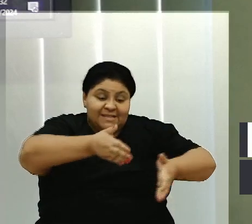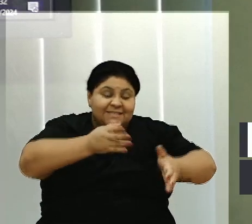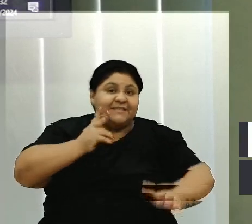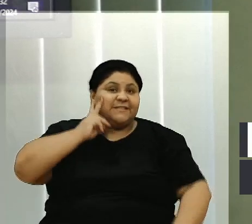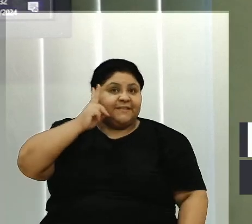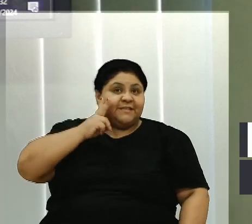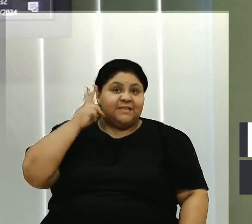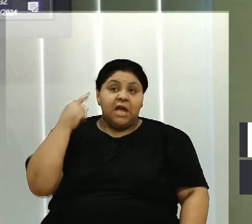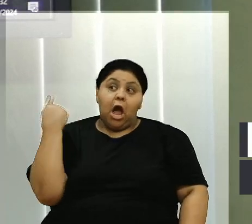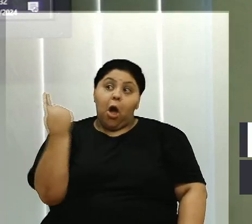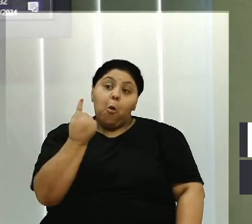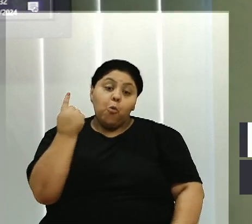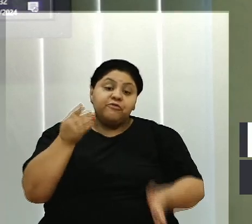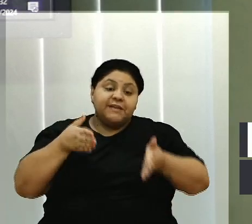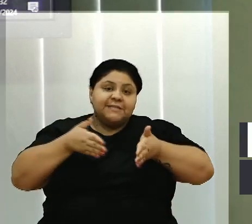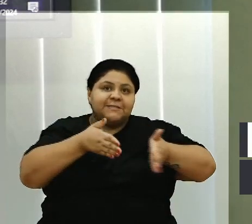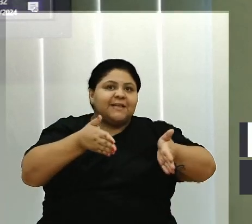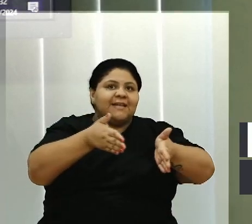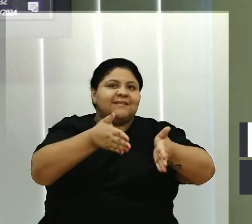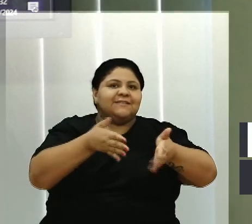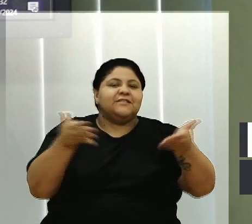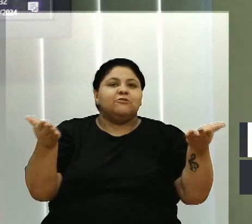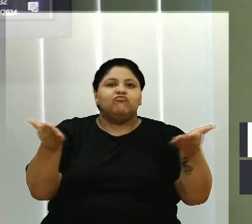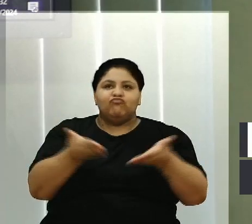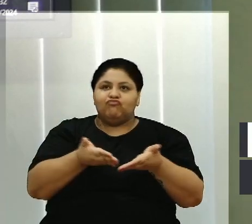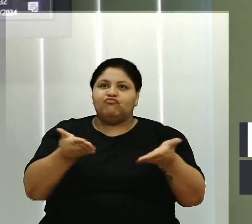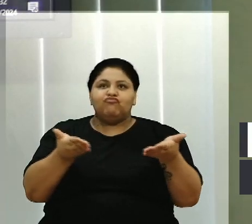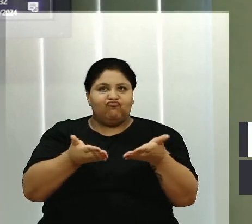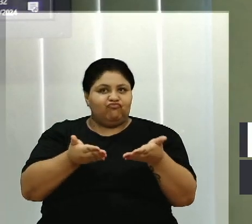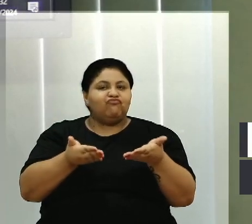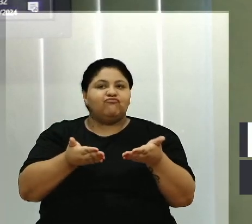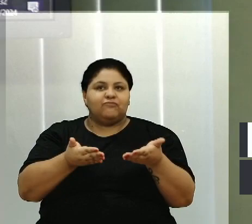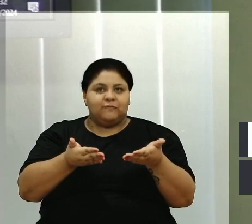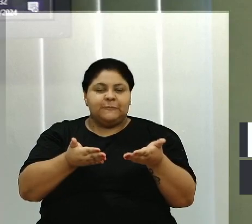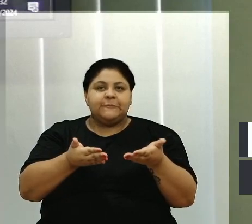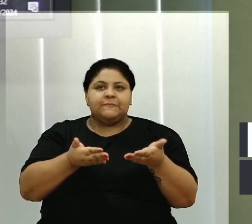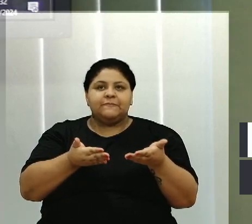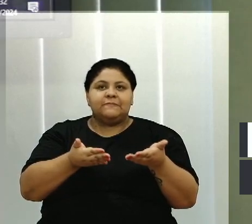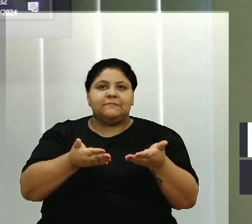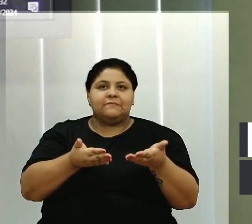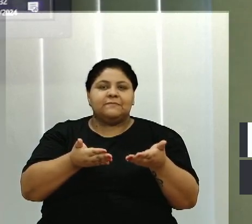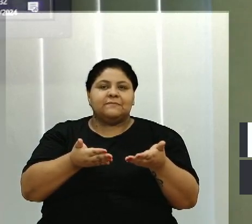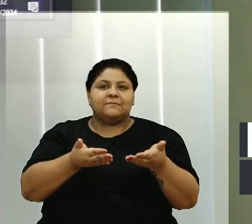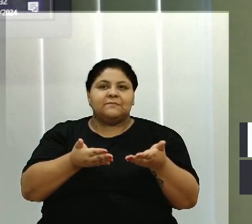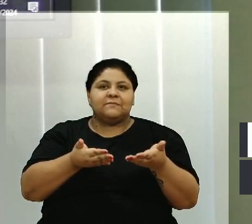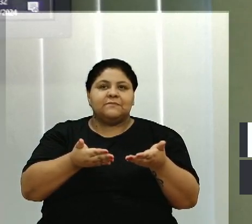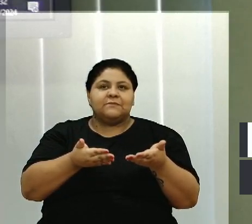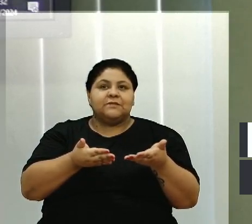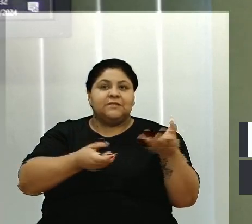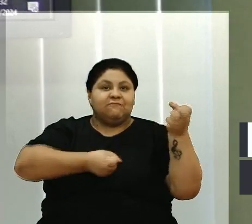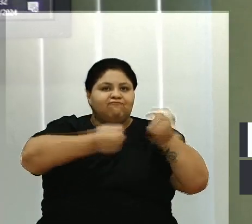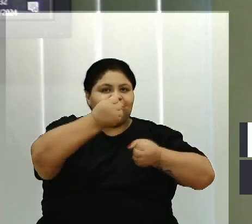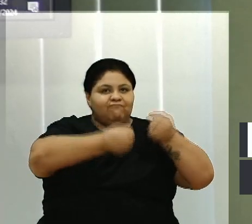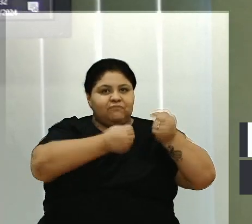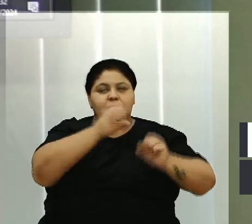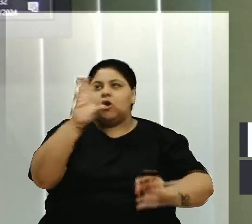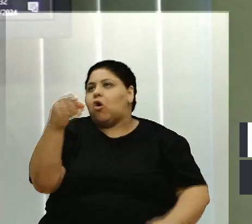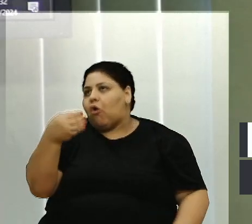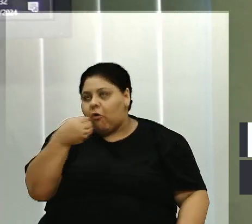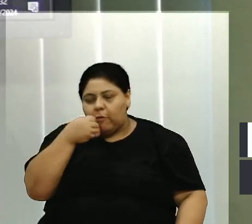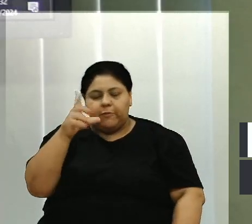única estrada que hoje está em condições de tráfego de veículos, né? Claro que